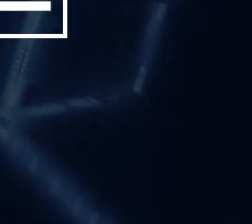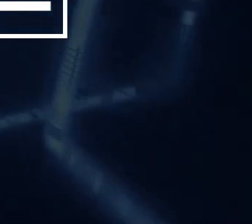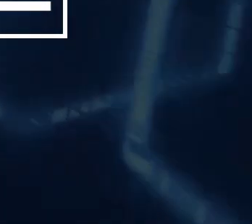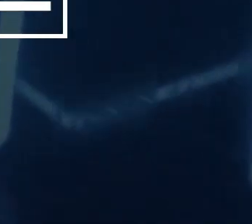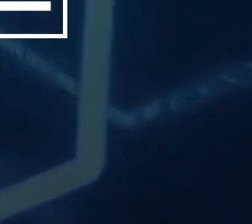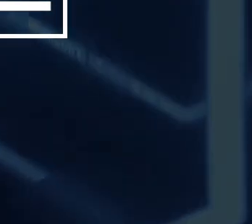diversidade